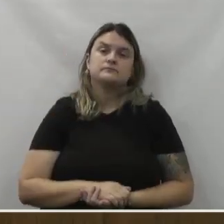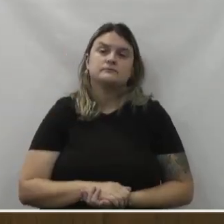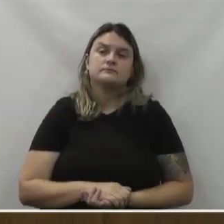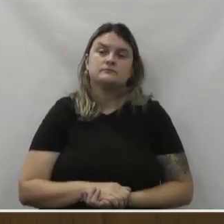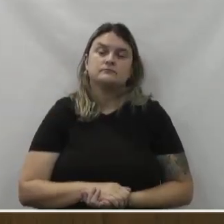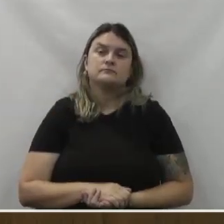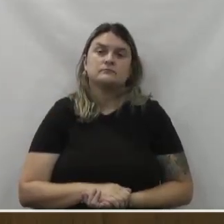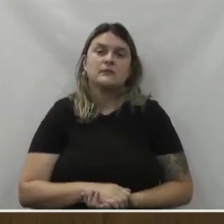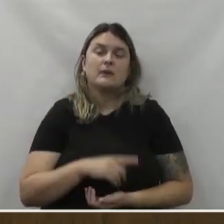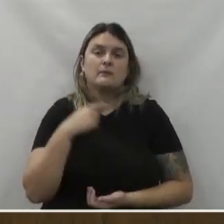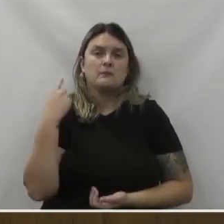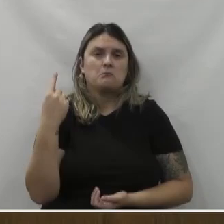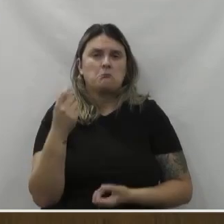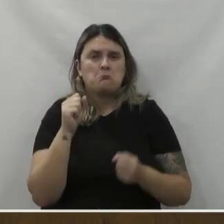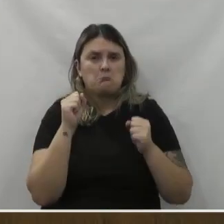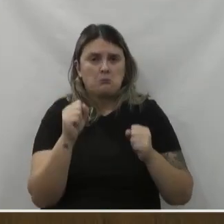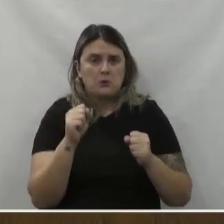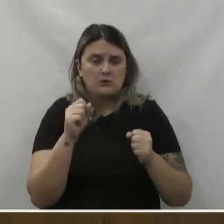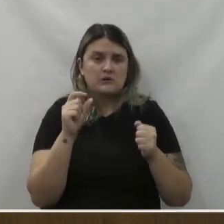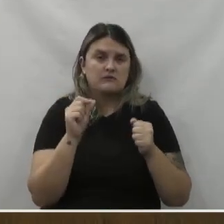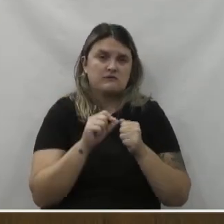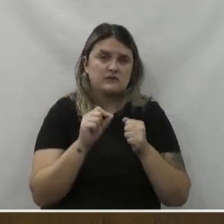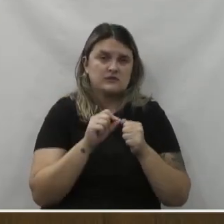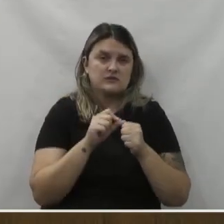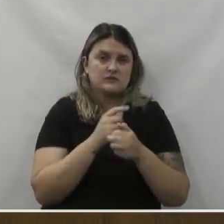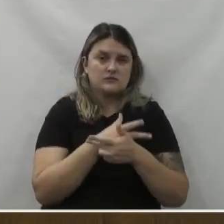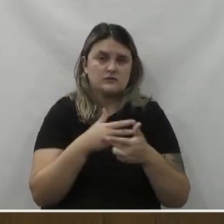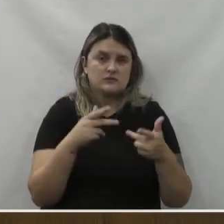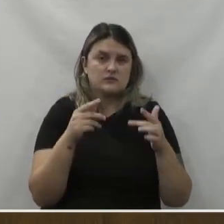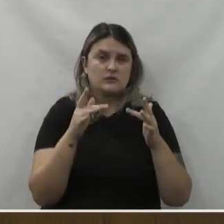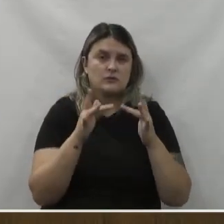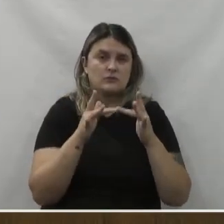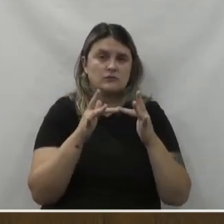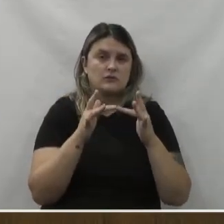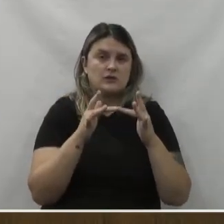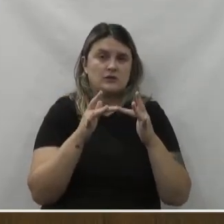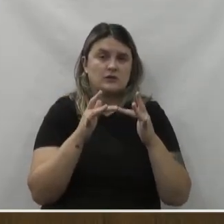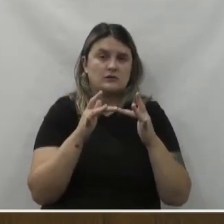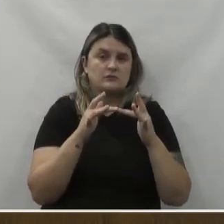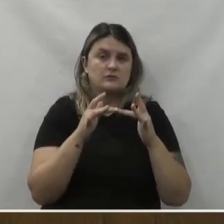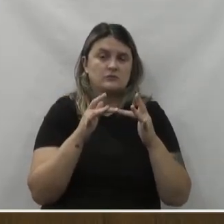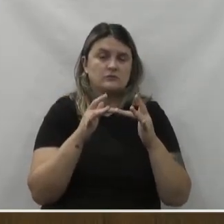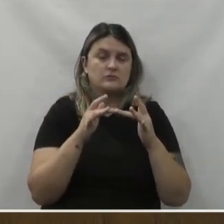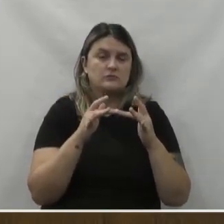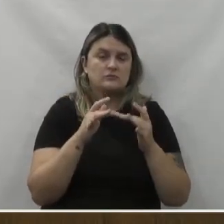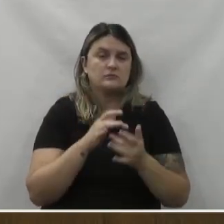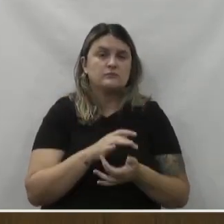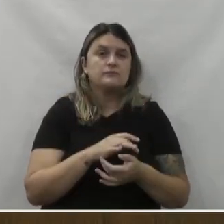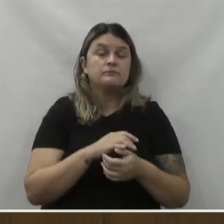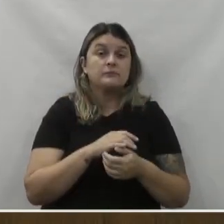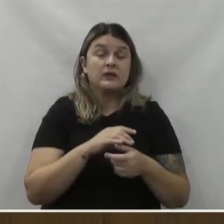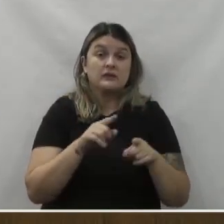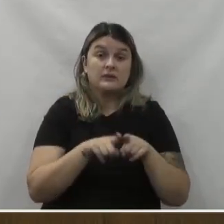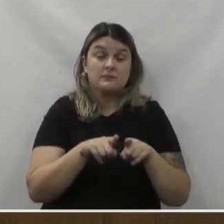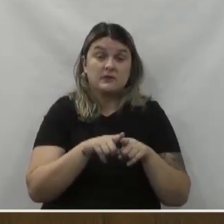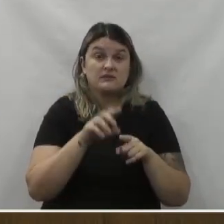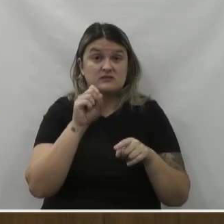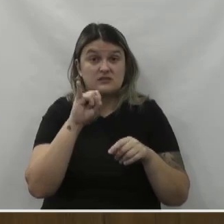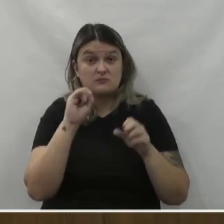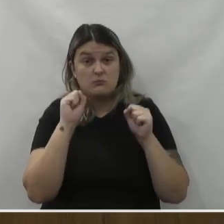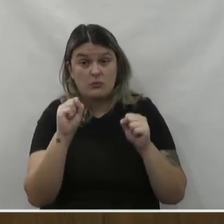para que a gente possa realmente analisar essas questões jurídicas, né, que tem ainda, atualização de datas, as